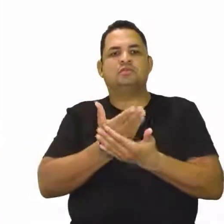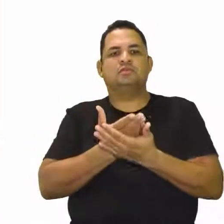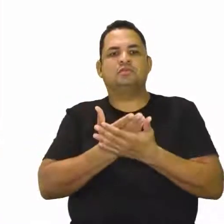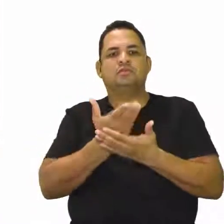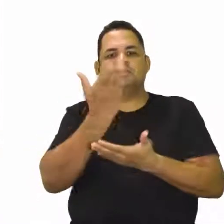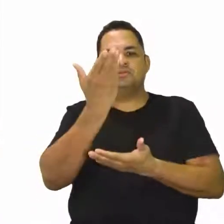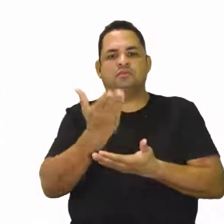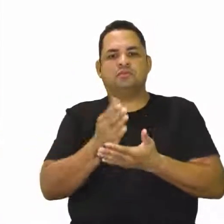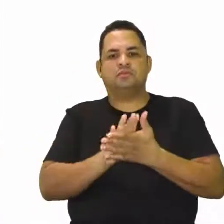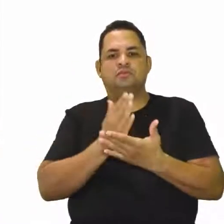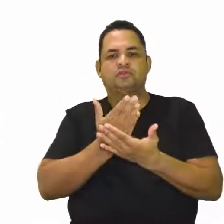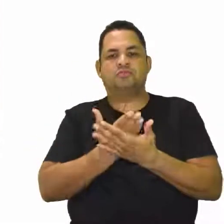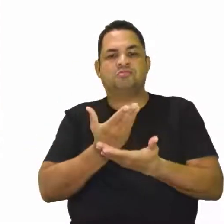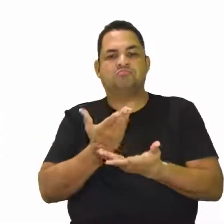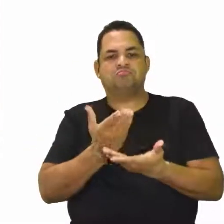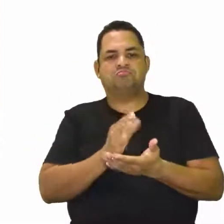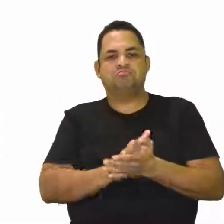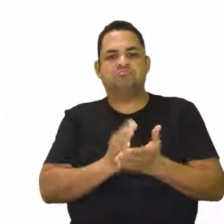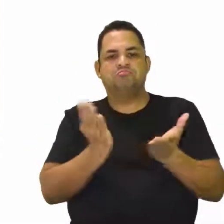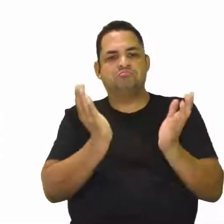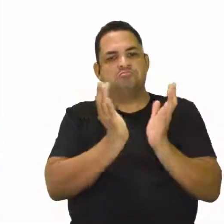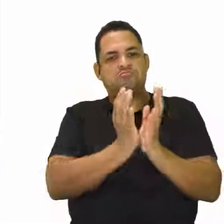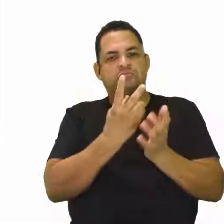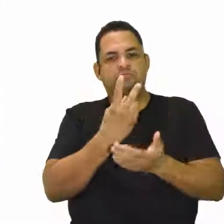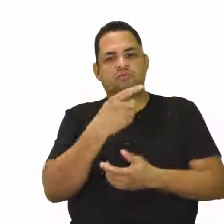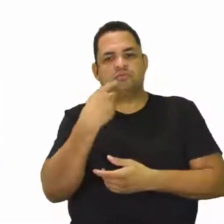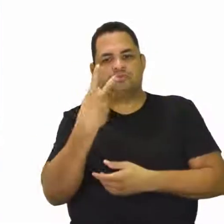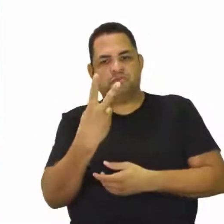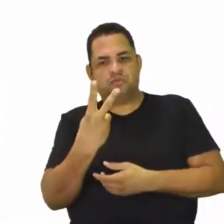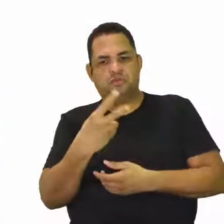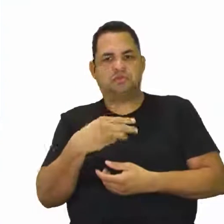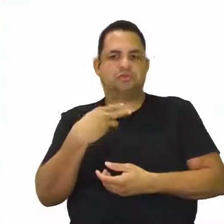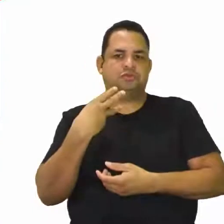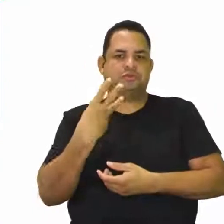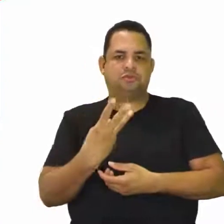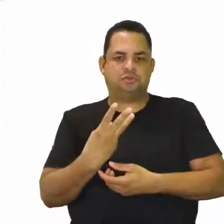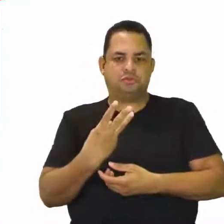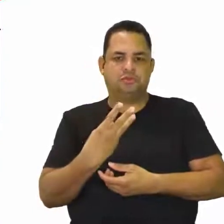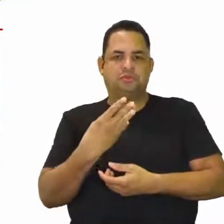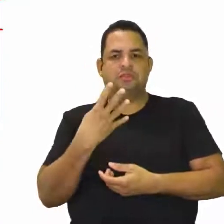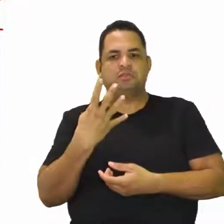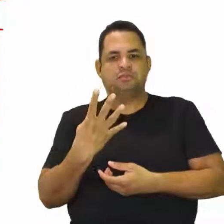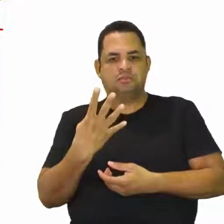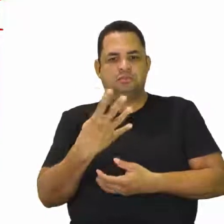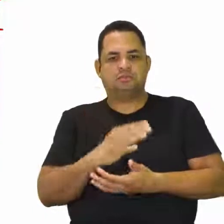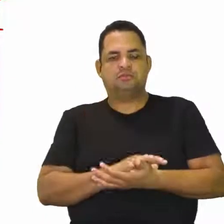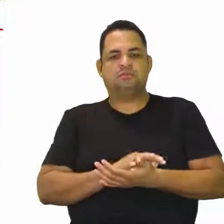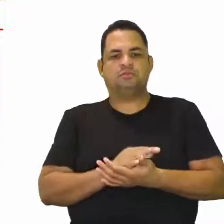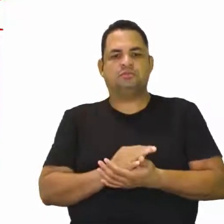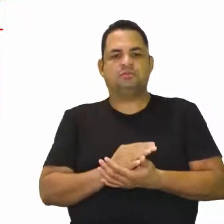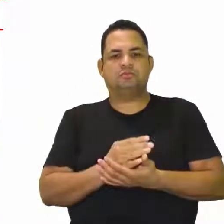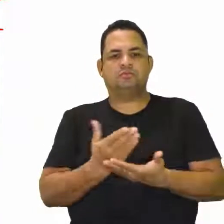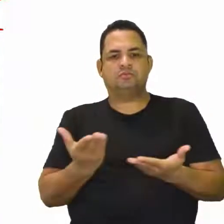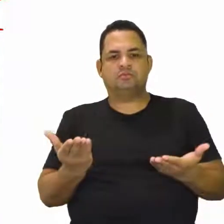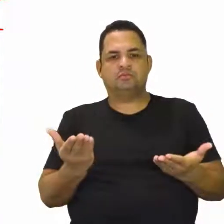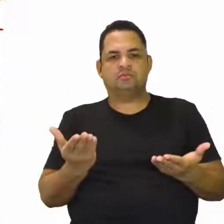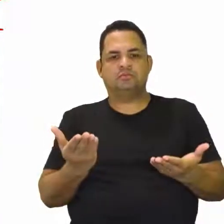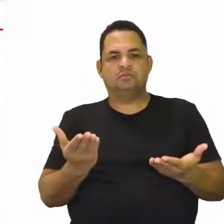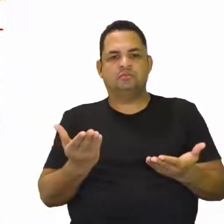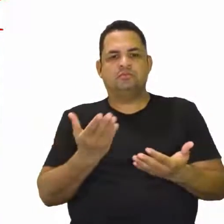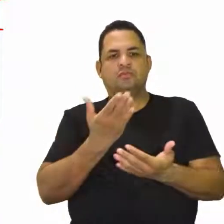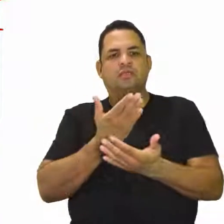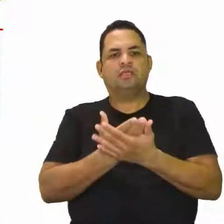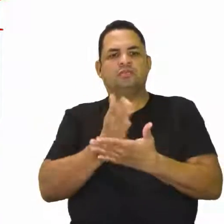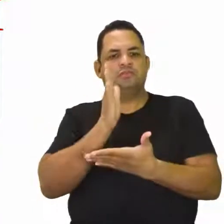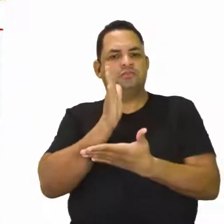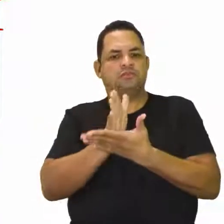que nós veremos. A Segunda Guerra Mundial, parte 2, parte 3 e parte 4. Nossa, professor, a aula está